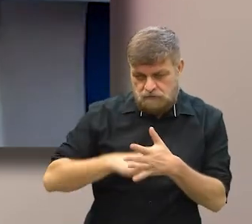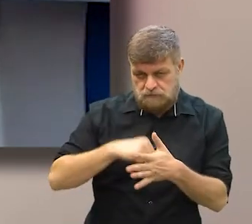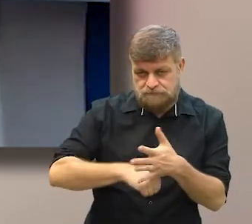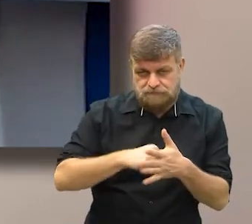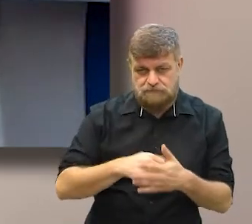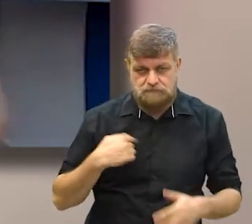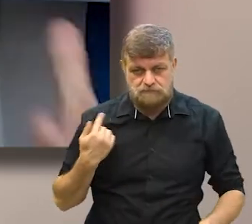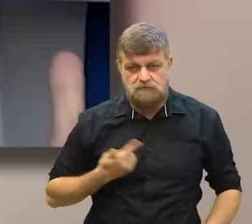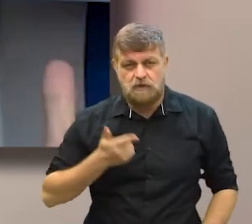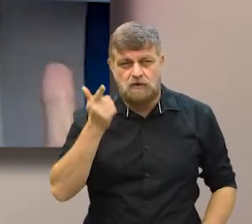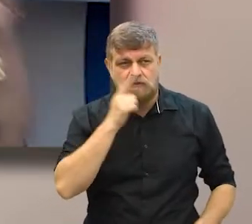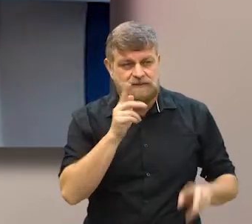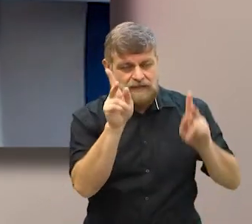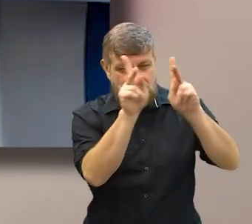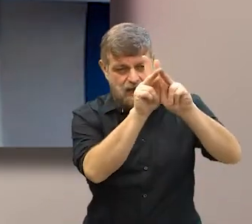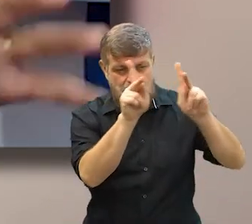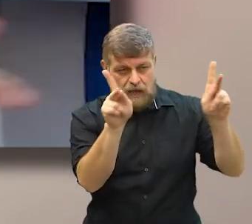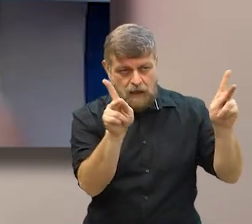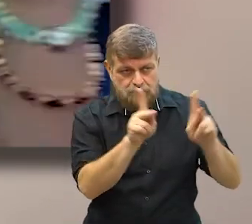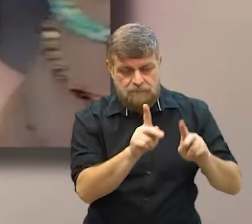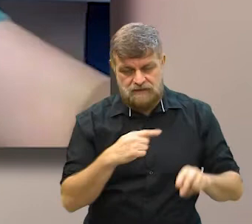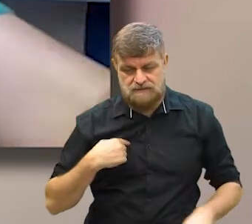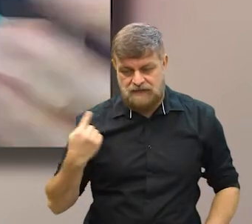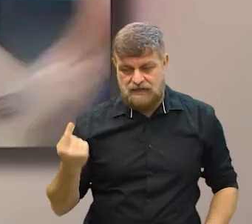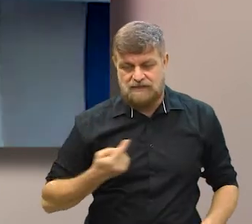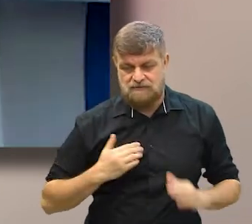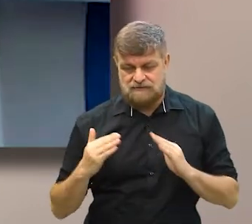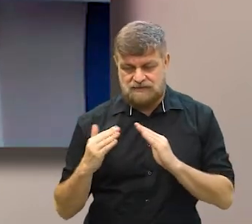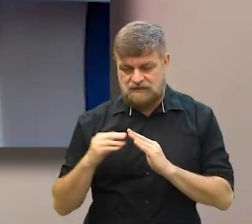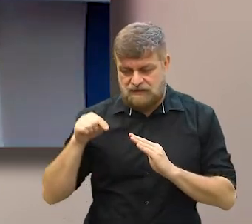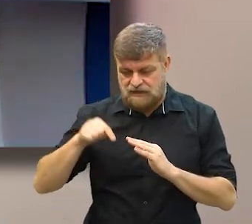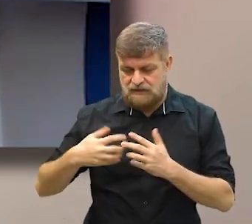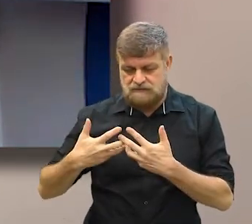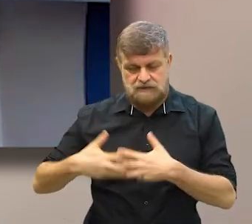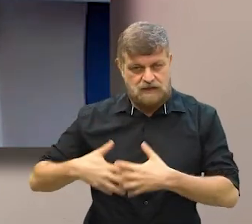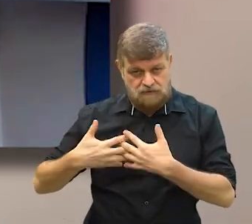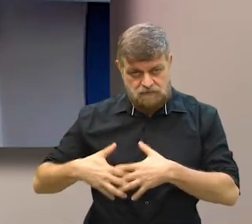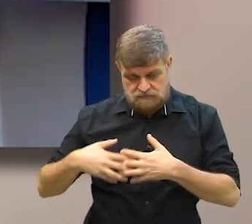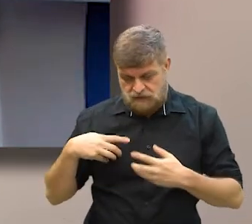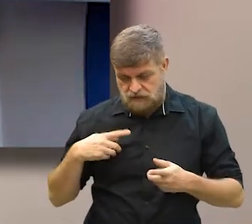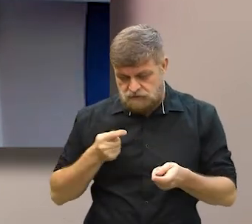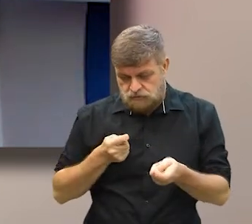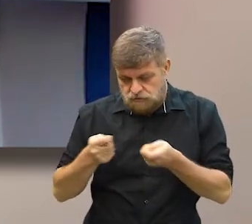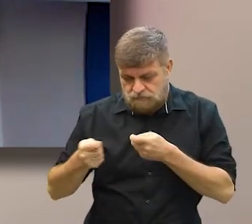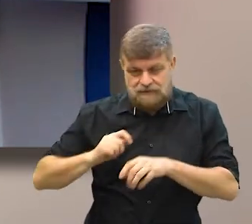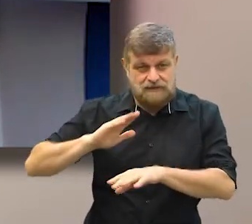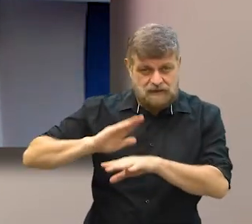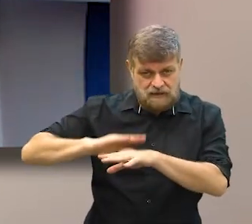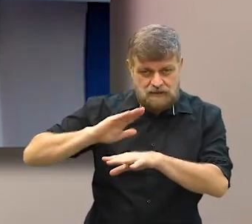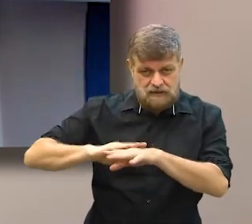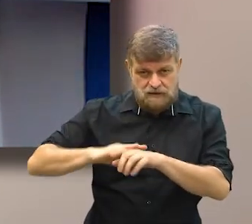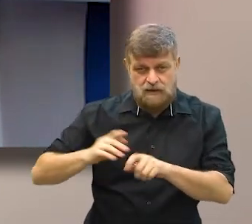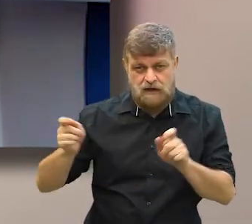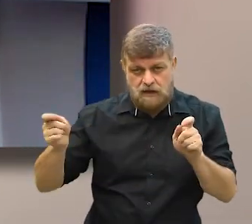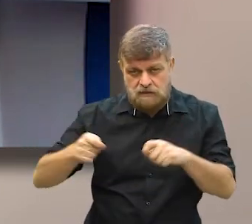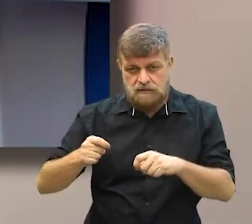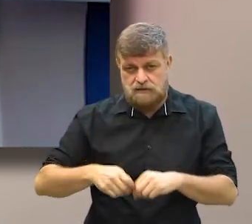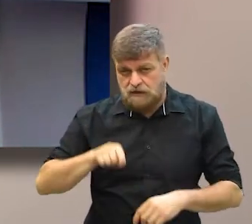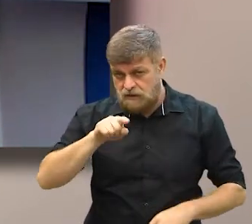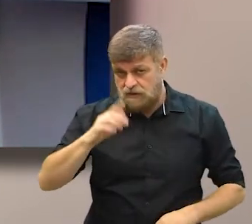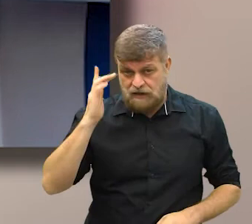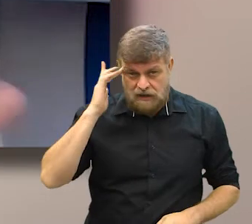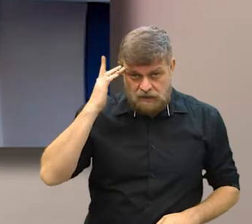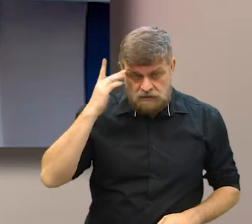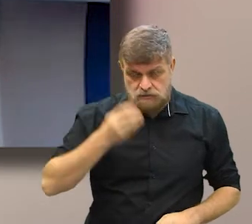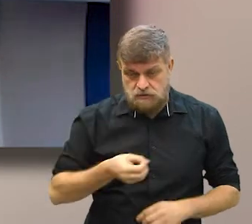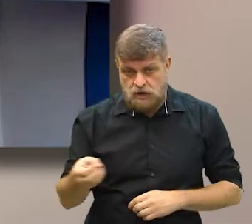para manter a paz e a harmonia dentro da nossa casa, que é o que dá para a gente fazer. E acho que você